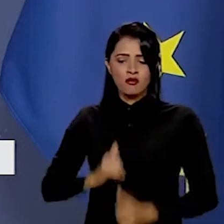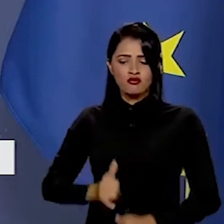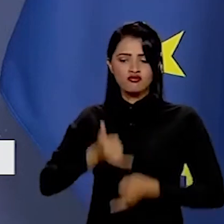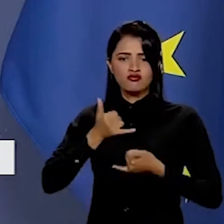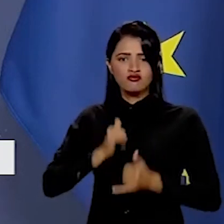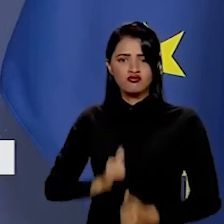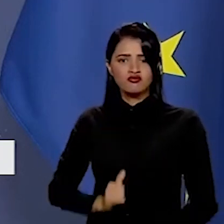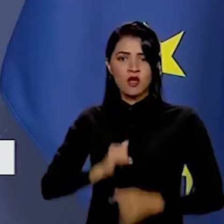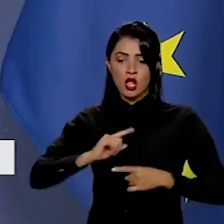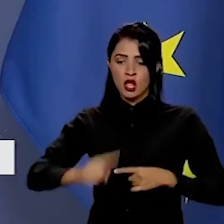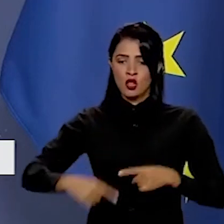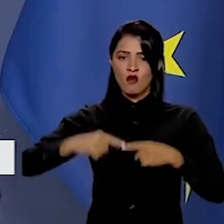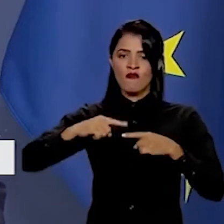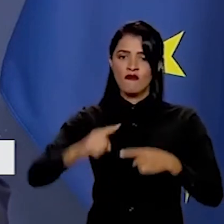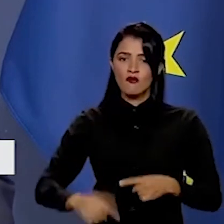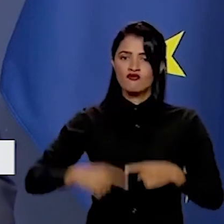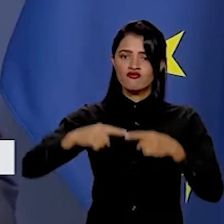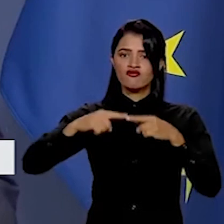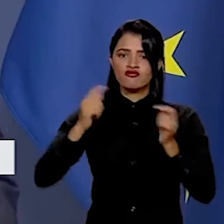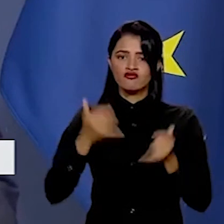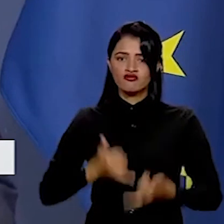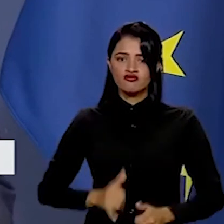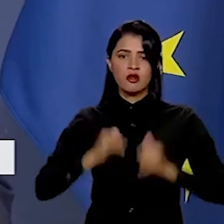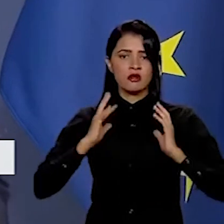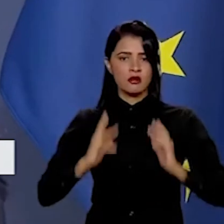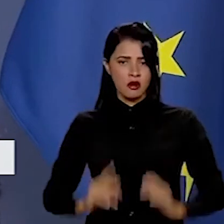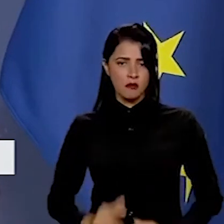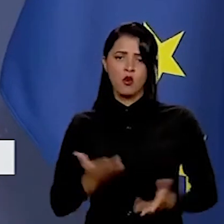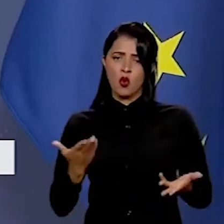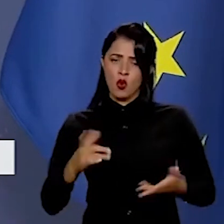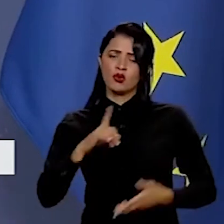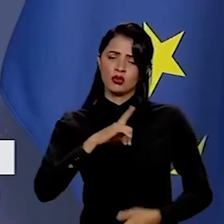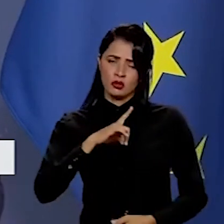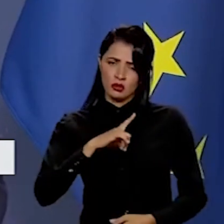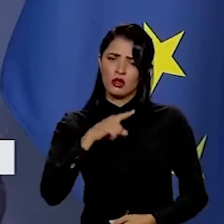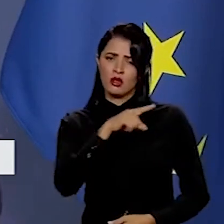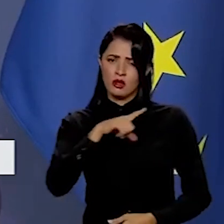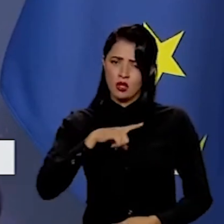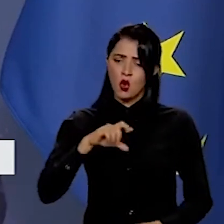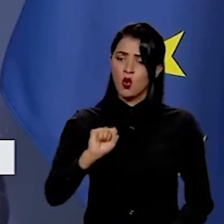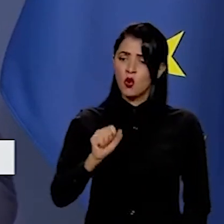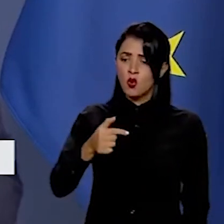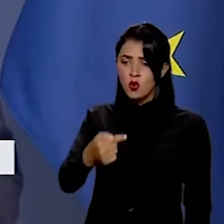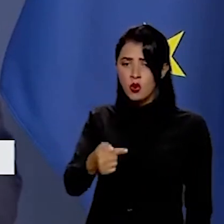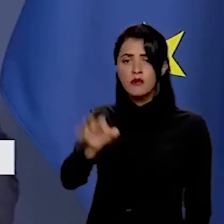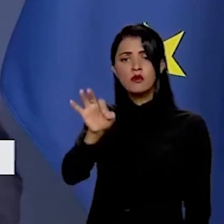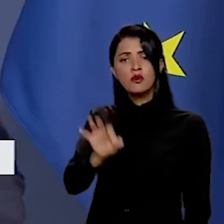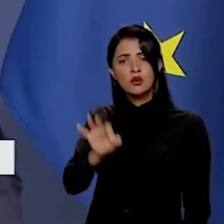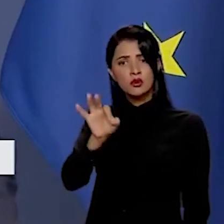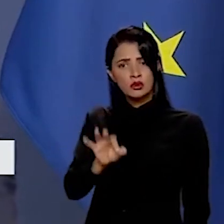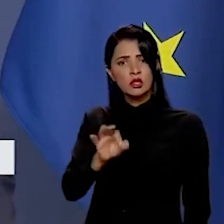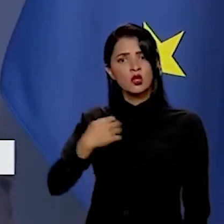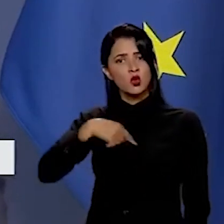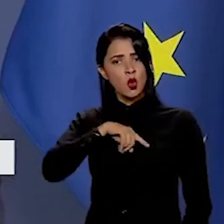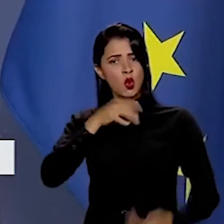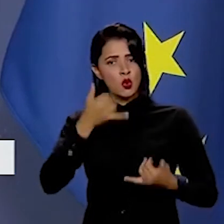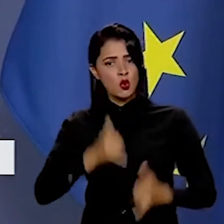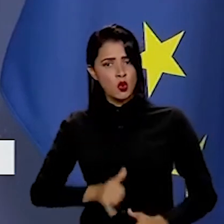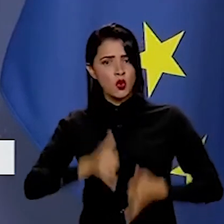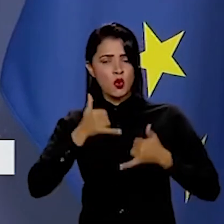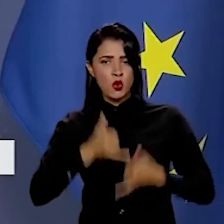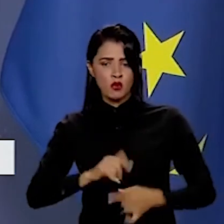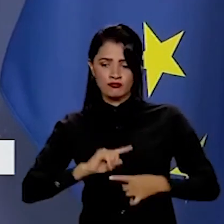renovável hoje nós temos praticamente 80% da nossa energia elétrica